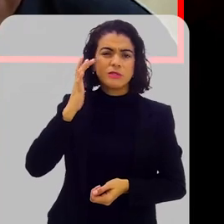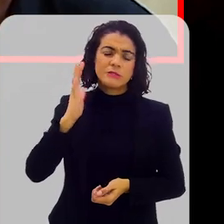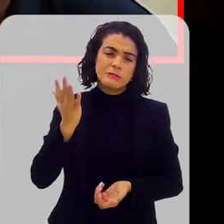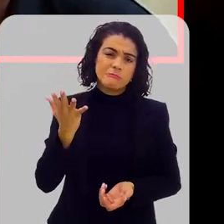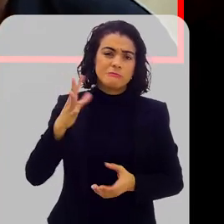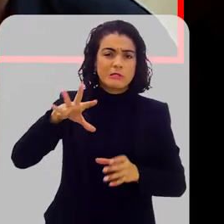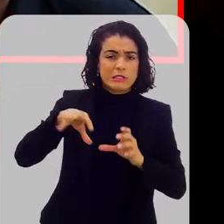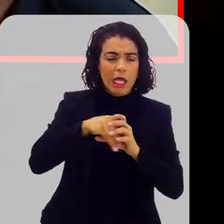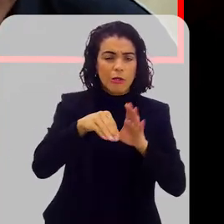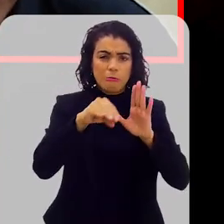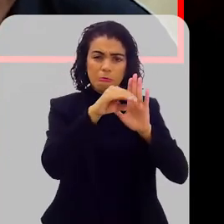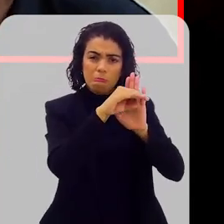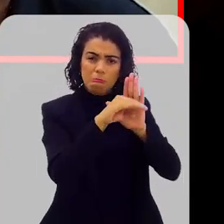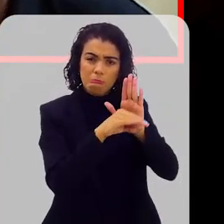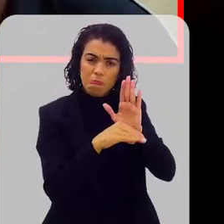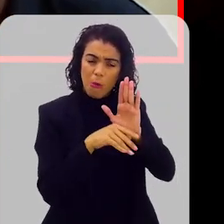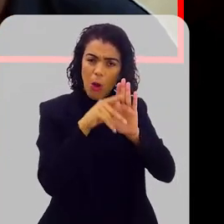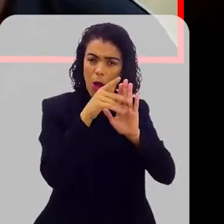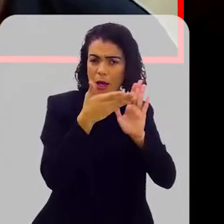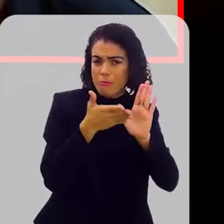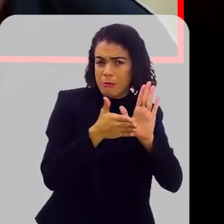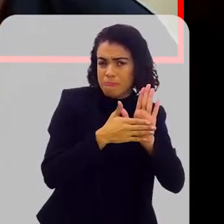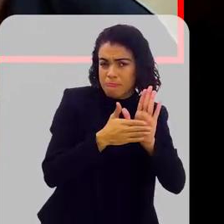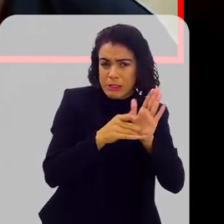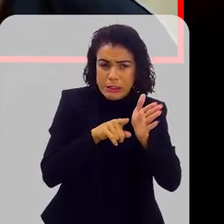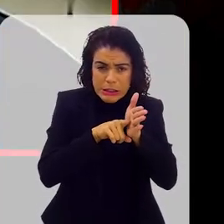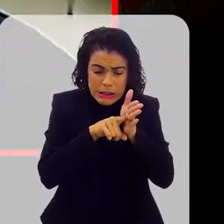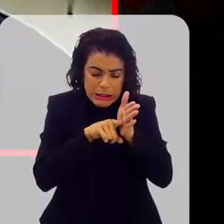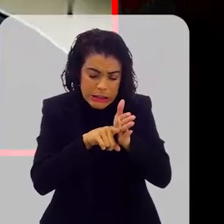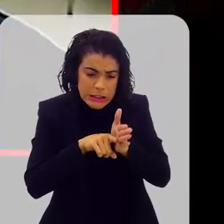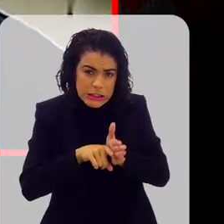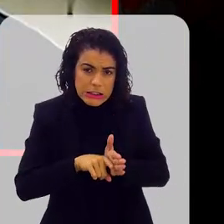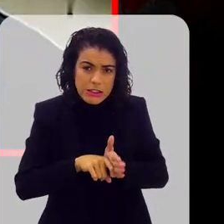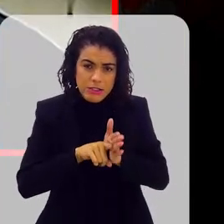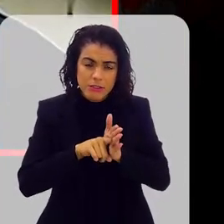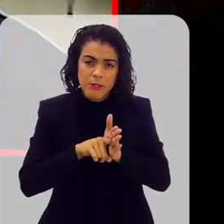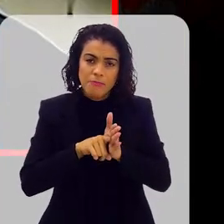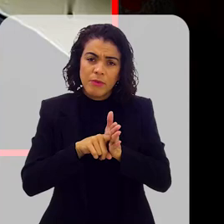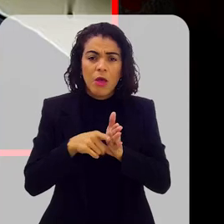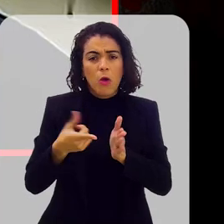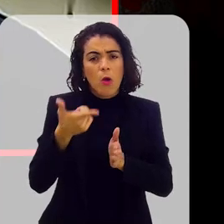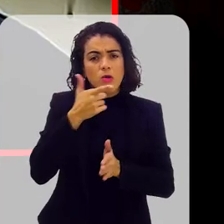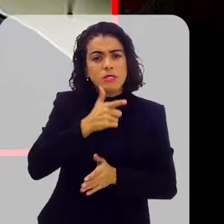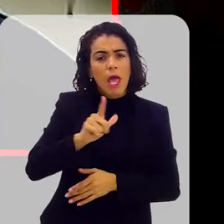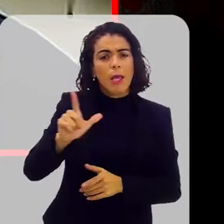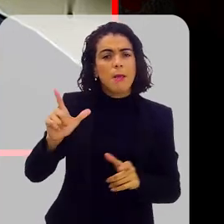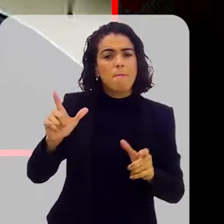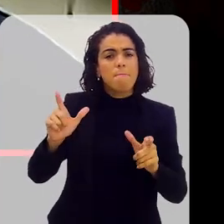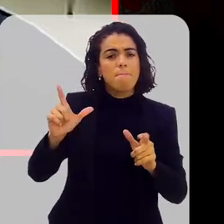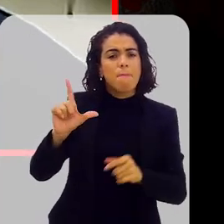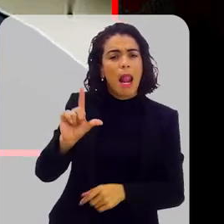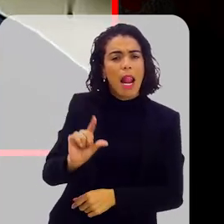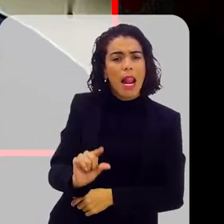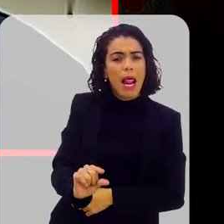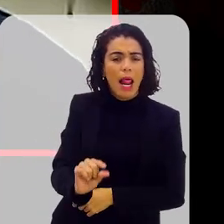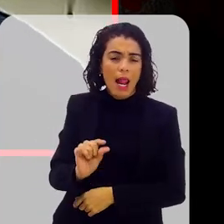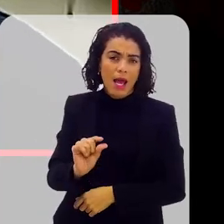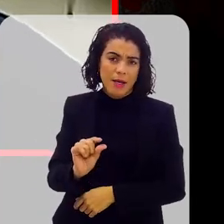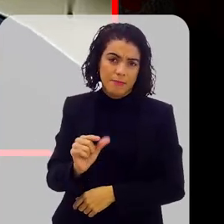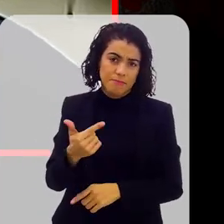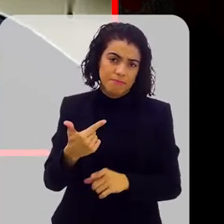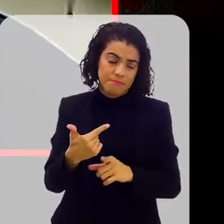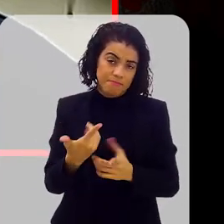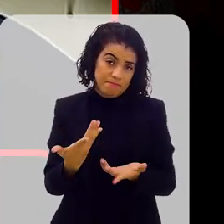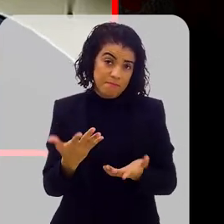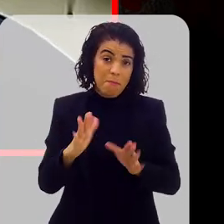Eu acho que dentro de um programa de rastreamento, certamente você consegue diminuir bem o custo do exame, né? Porque você